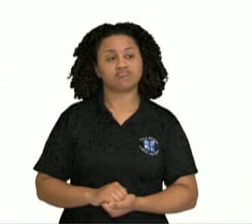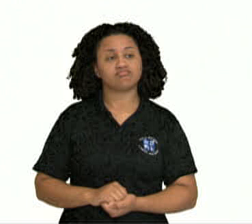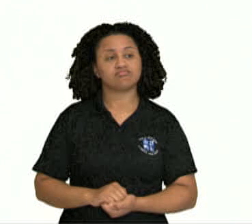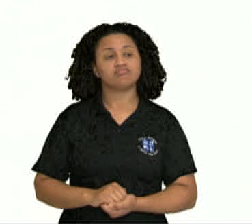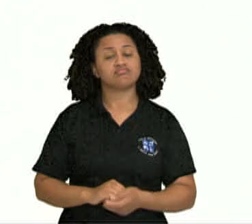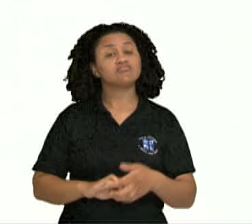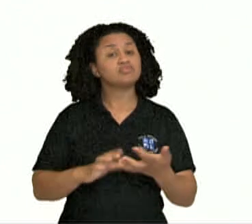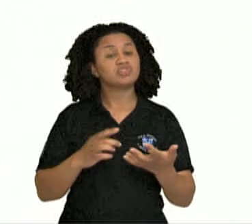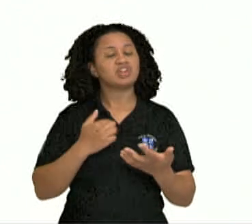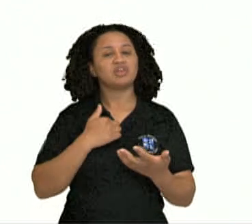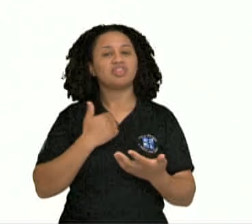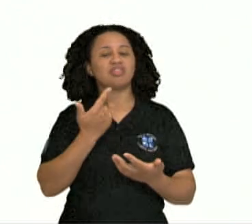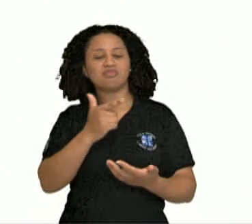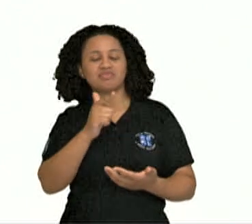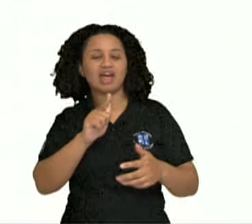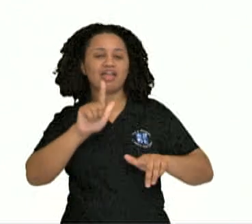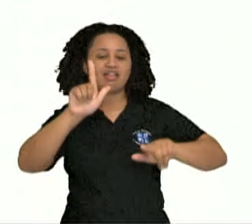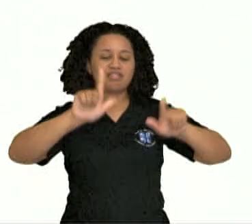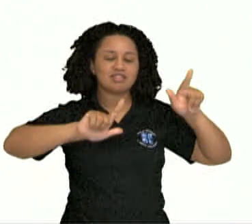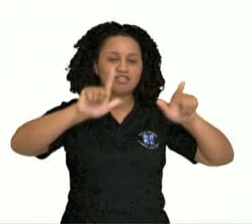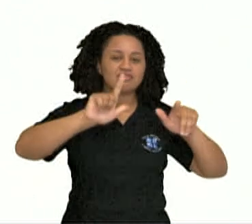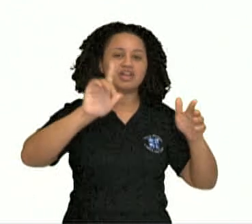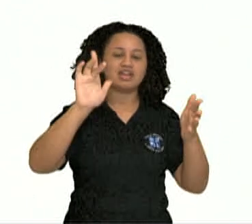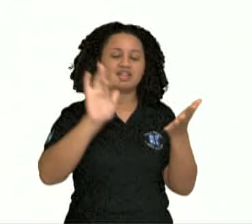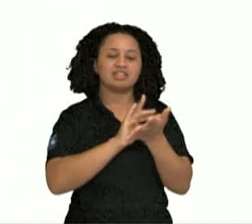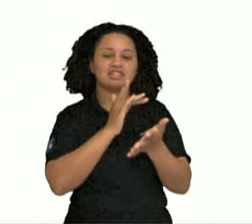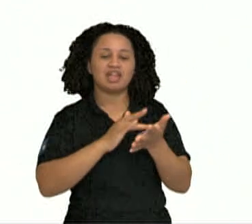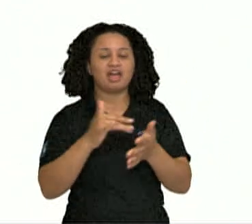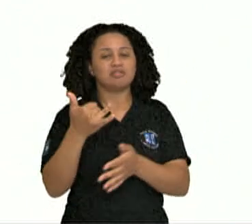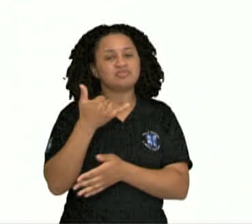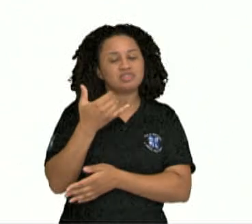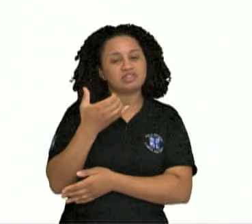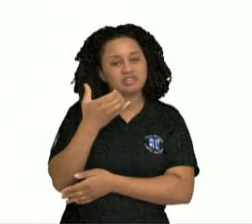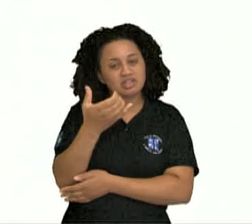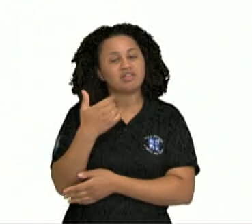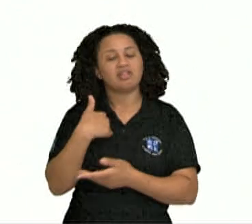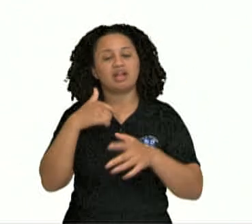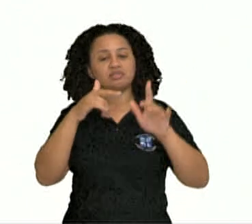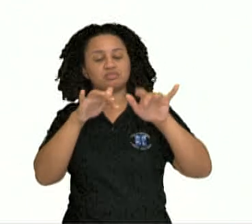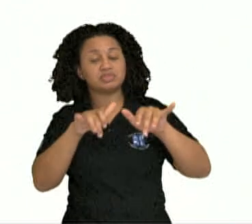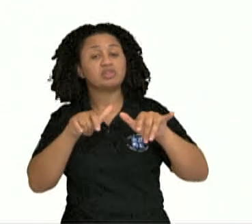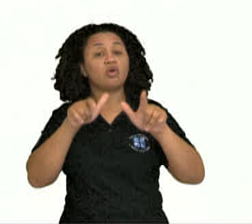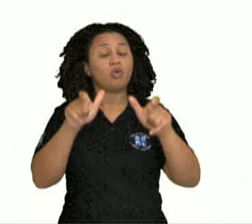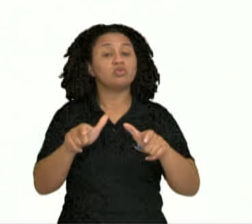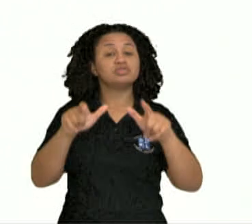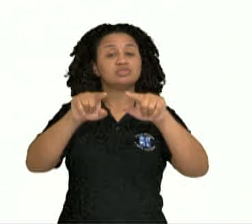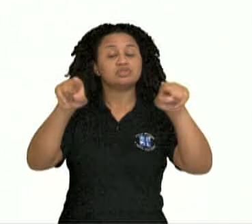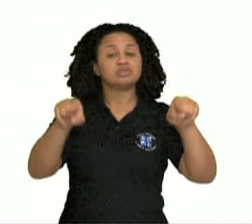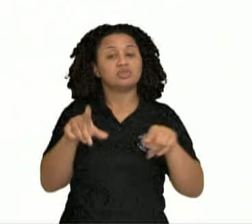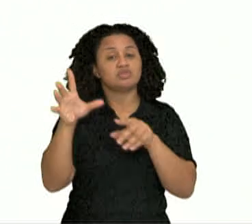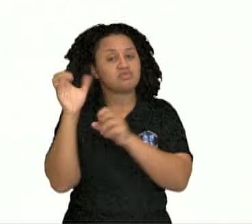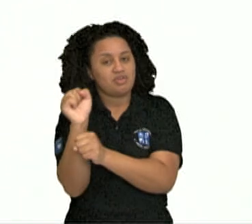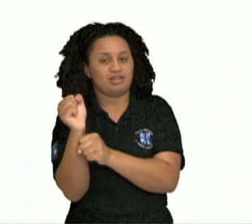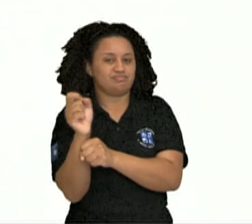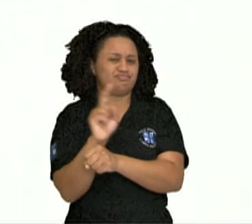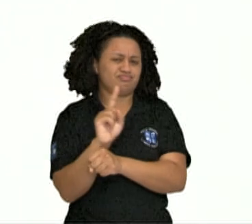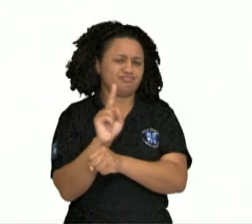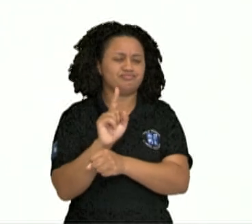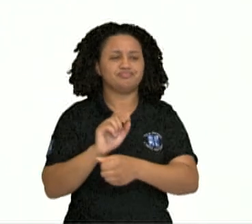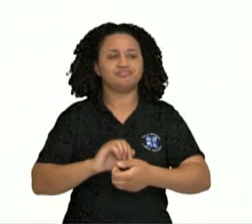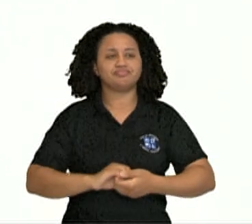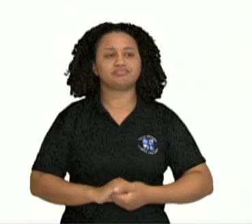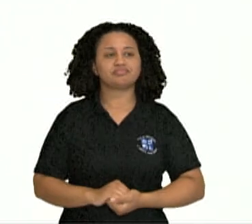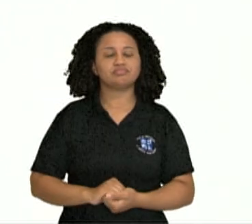é o quarto de dormir, então procure não deixar computadores, televisores no quarto.